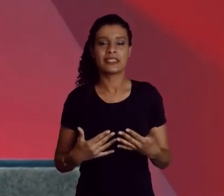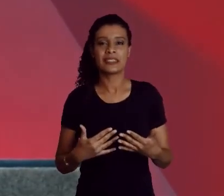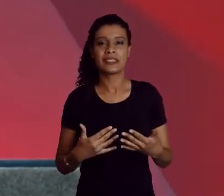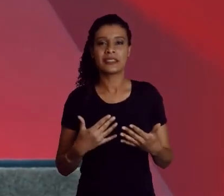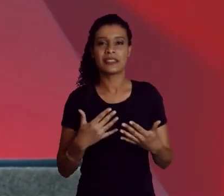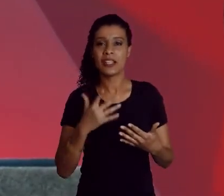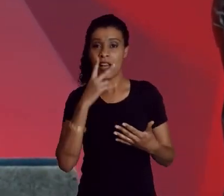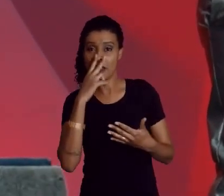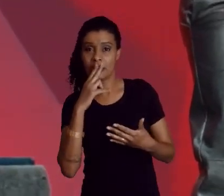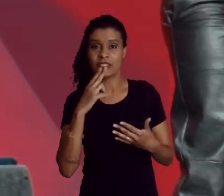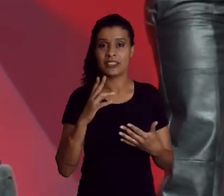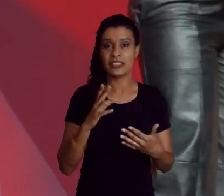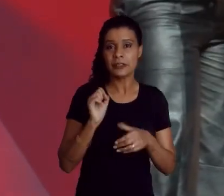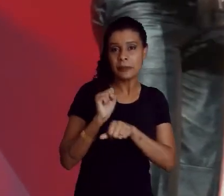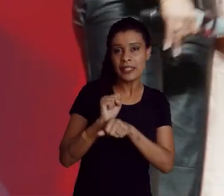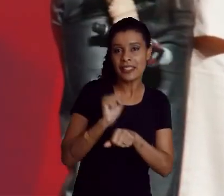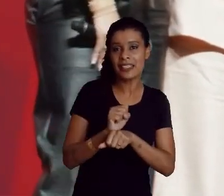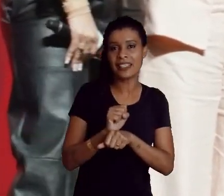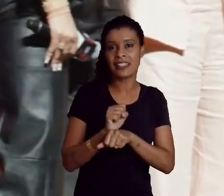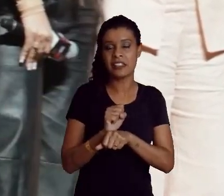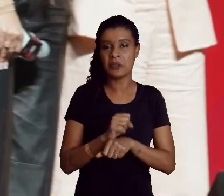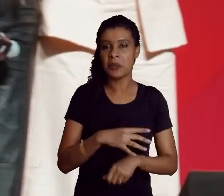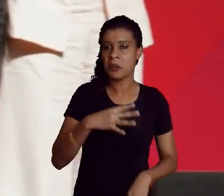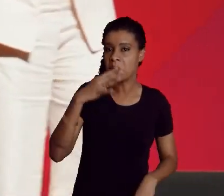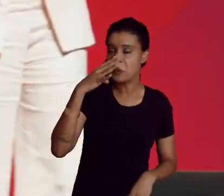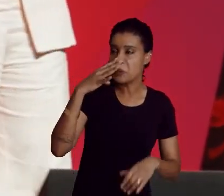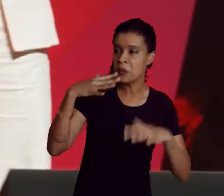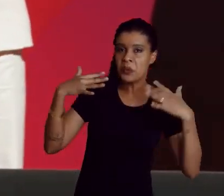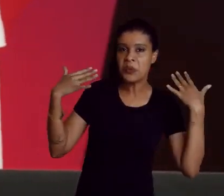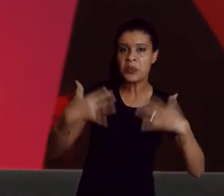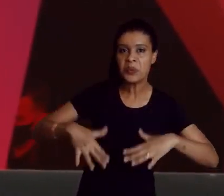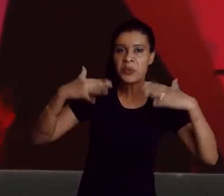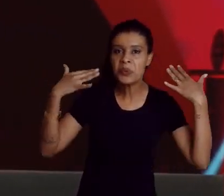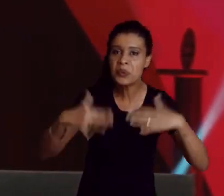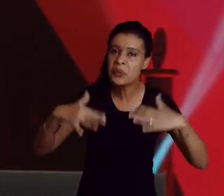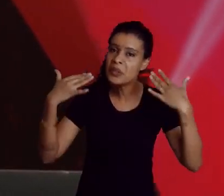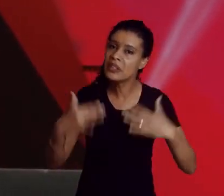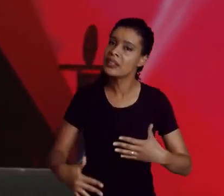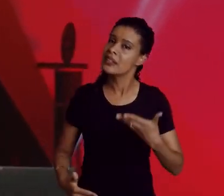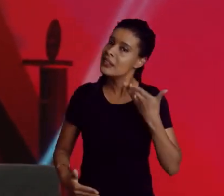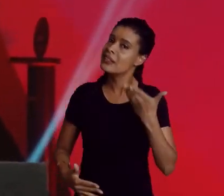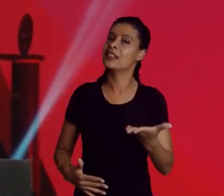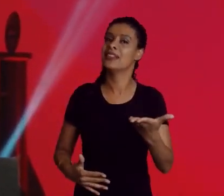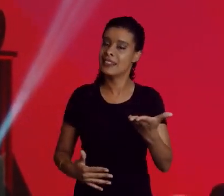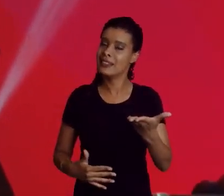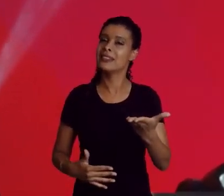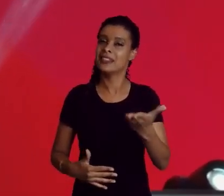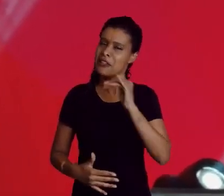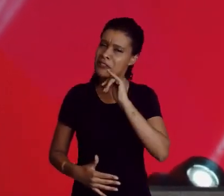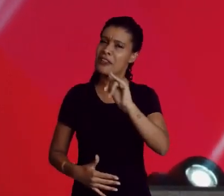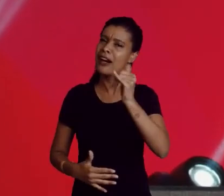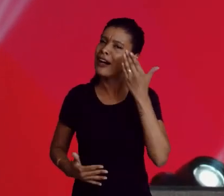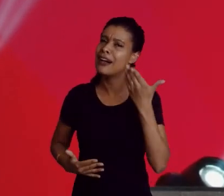ali. Gente, extraordinário. O que vocês acharam? Eu falo pra vocês. Eu falo